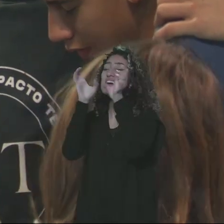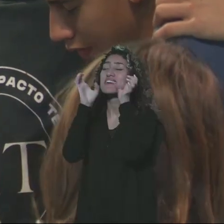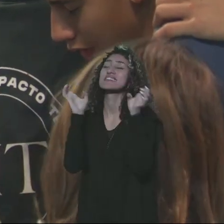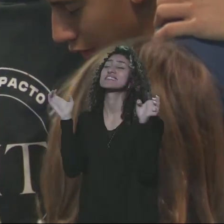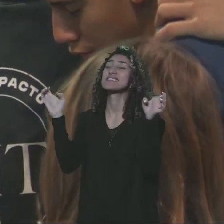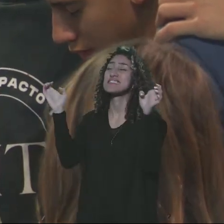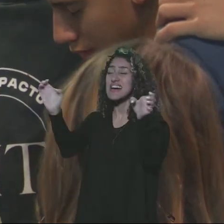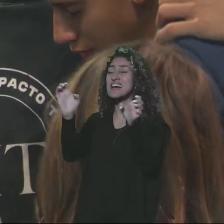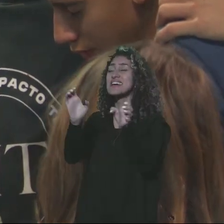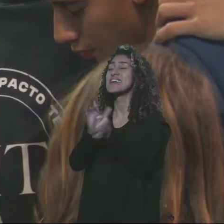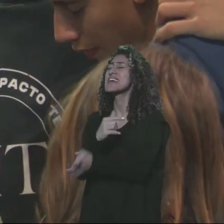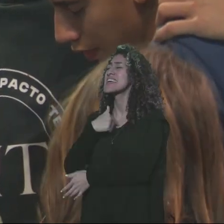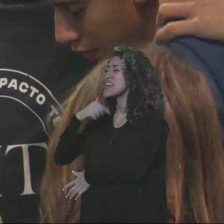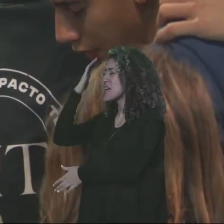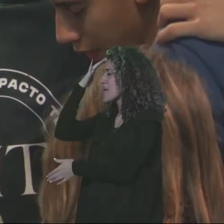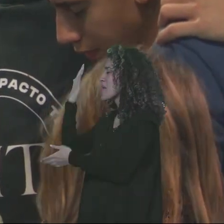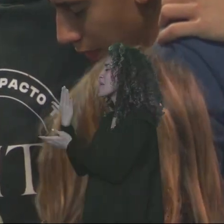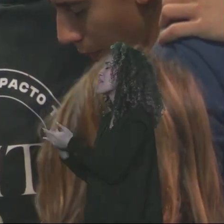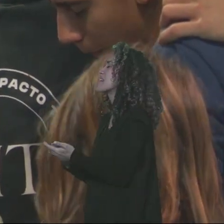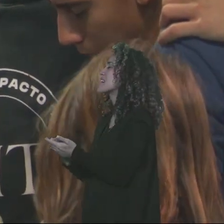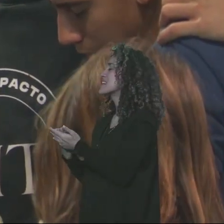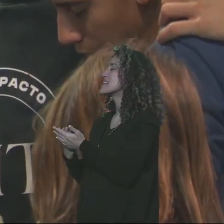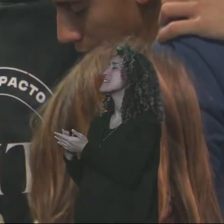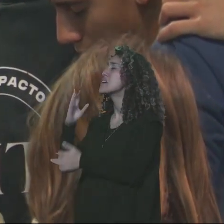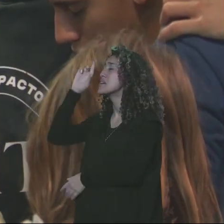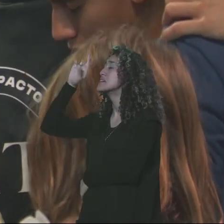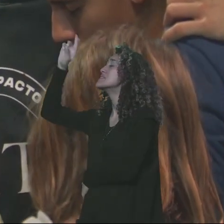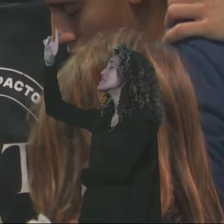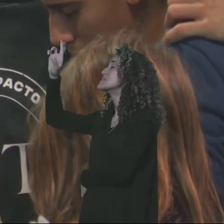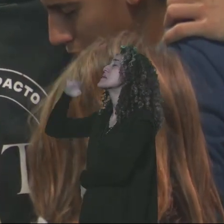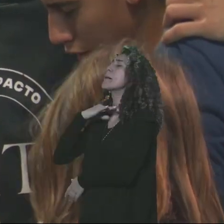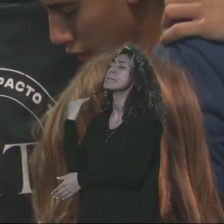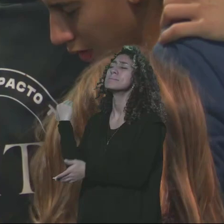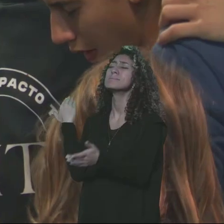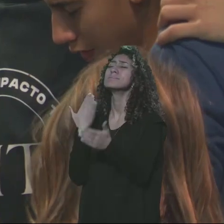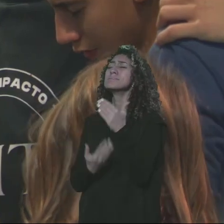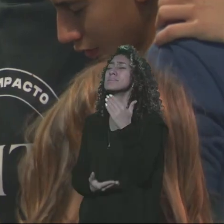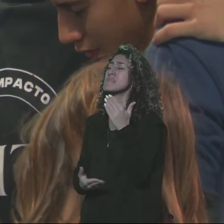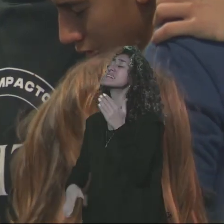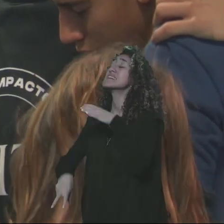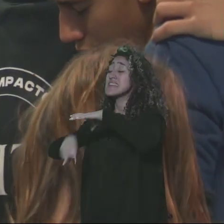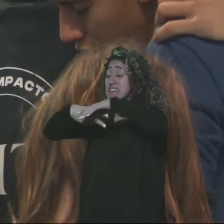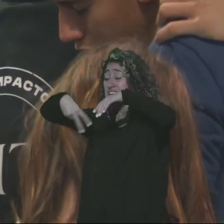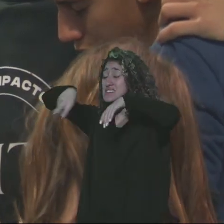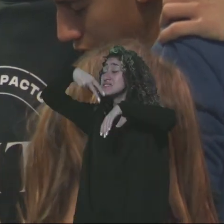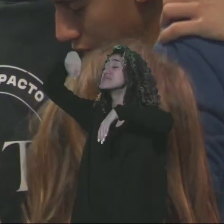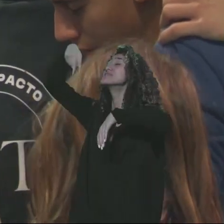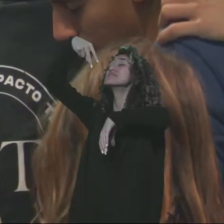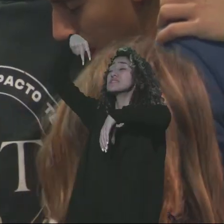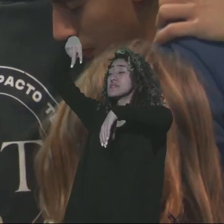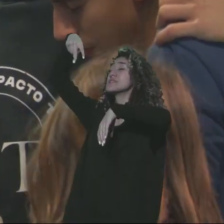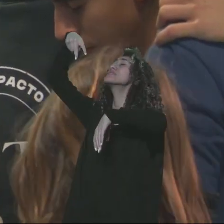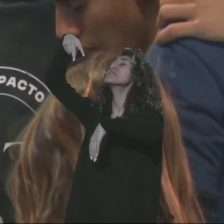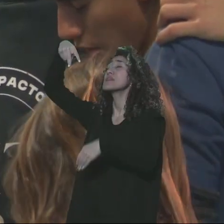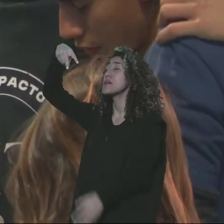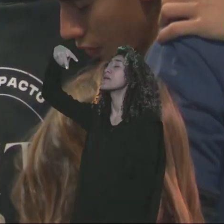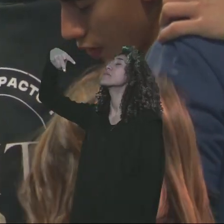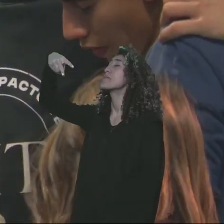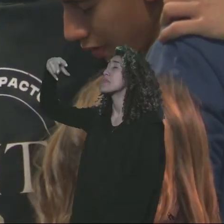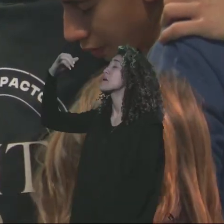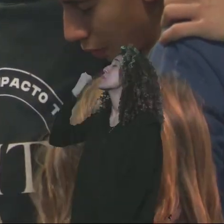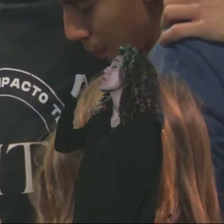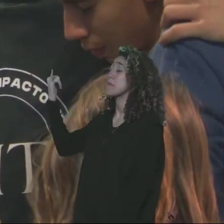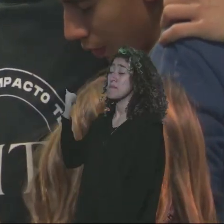Evangelho. Eu creio que o Senhor morreu e ressuscitou para perdoar os